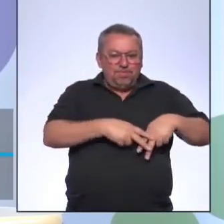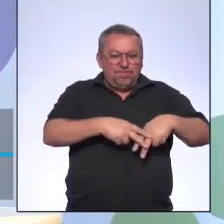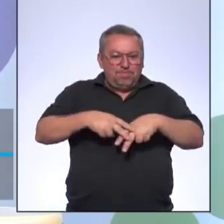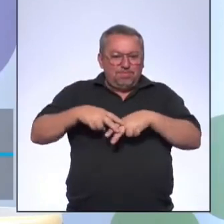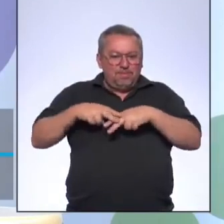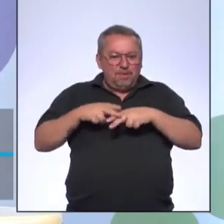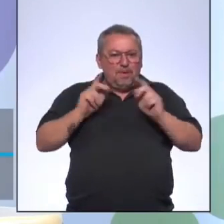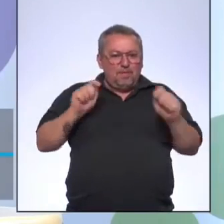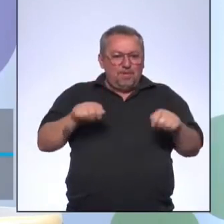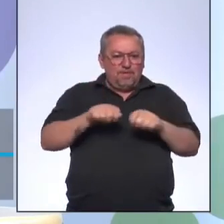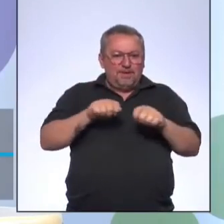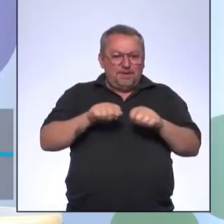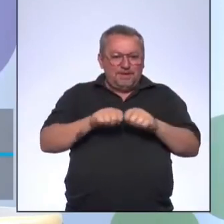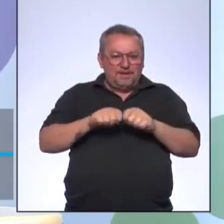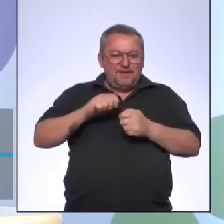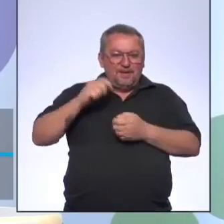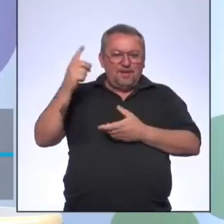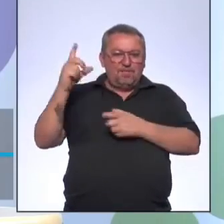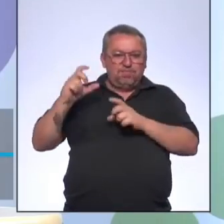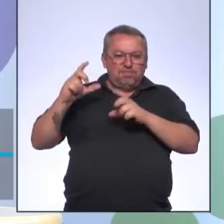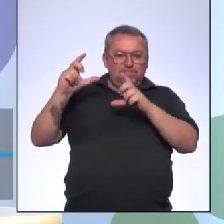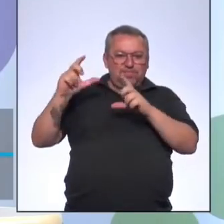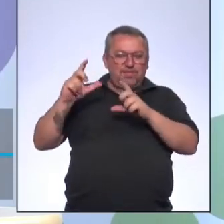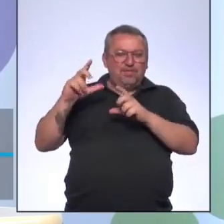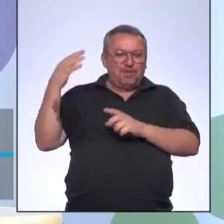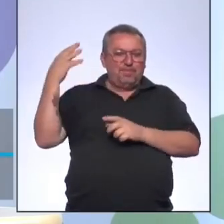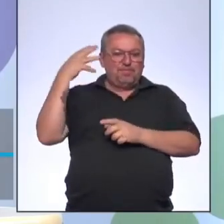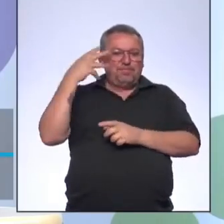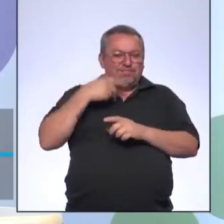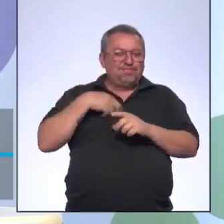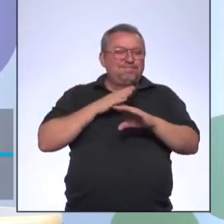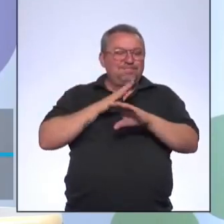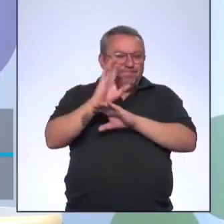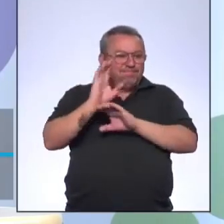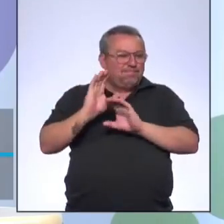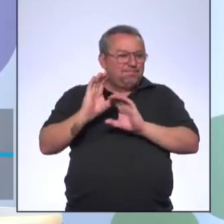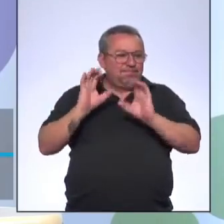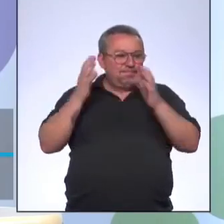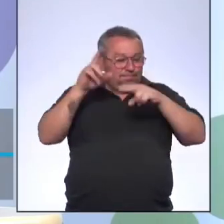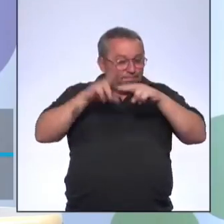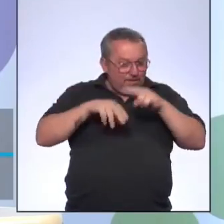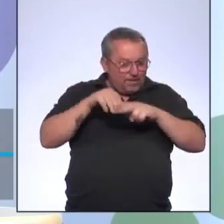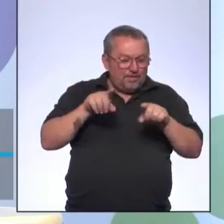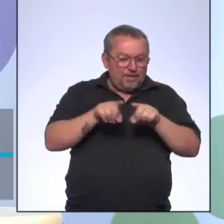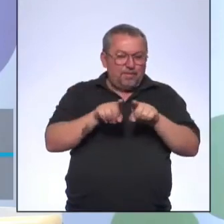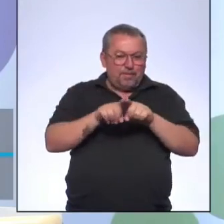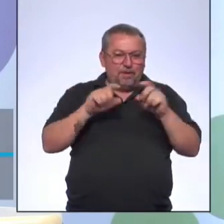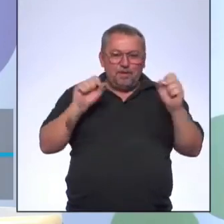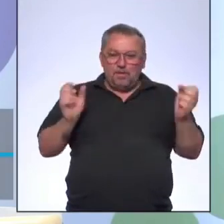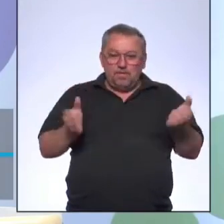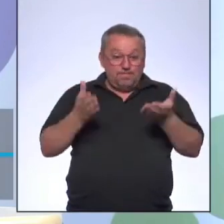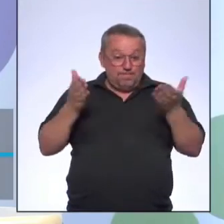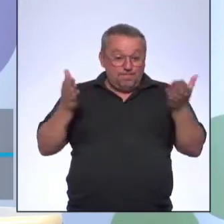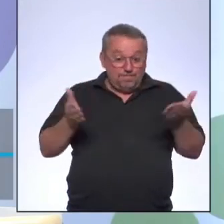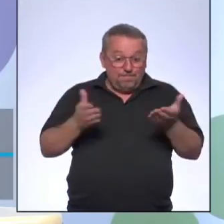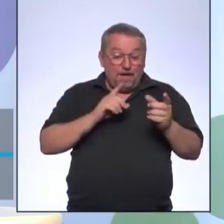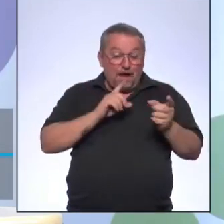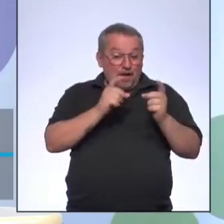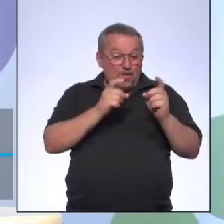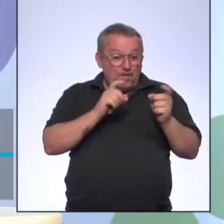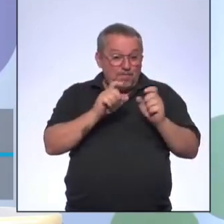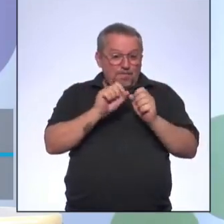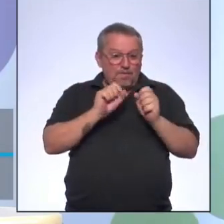pode fazer. Tira sua selfie usando xadrez, já é uma maneira que você está celebrando. Então, a gente não está incentivando ninguém a se reunir para